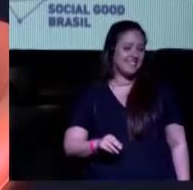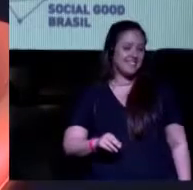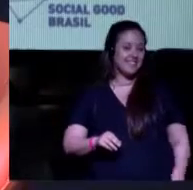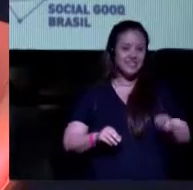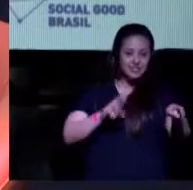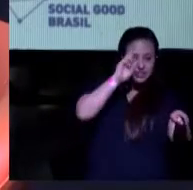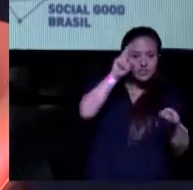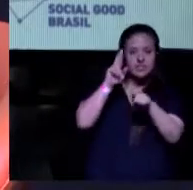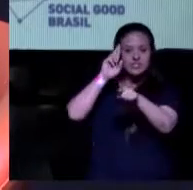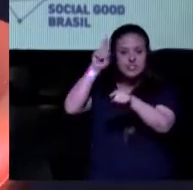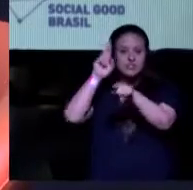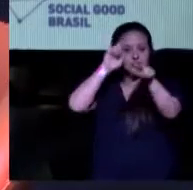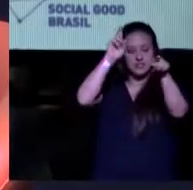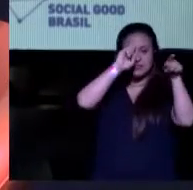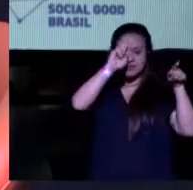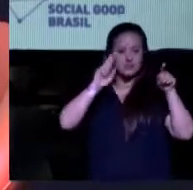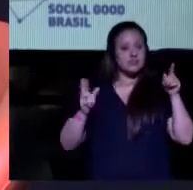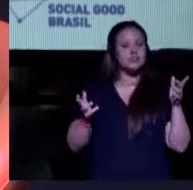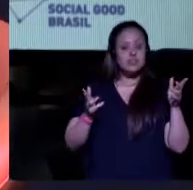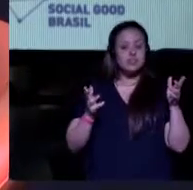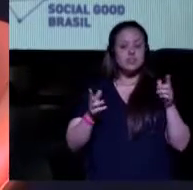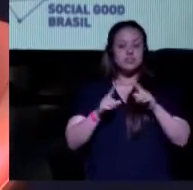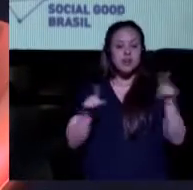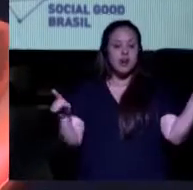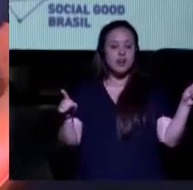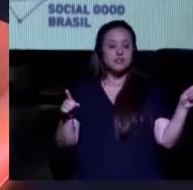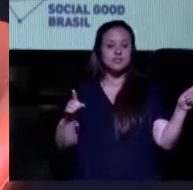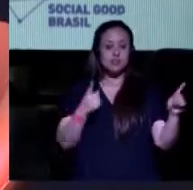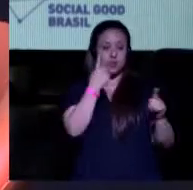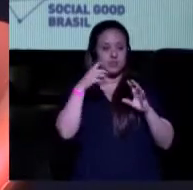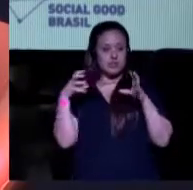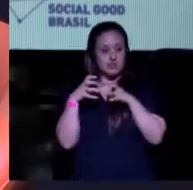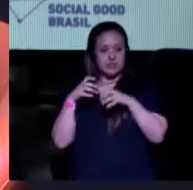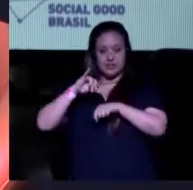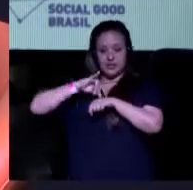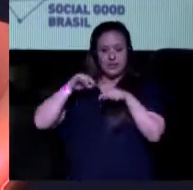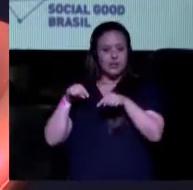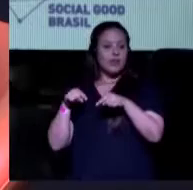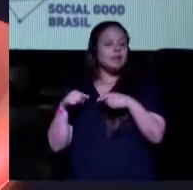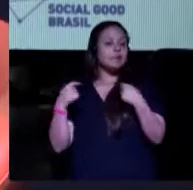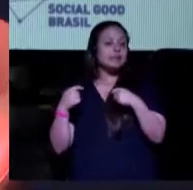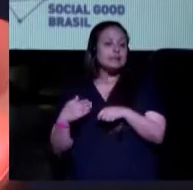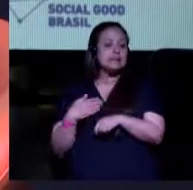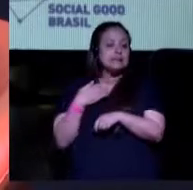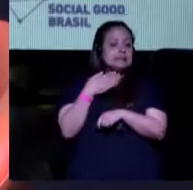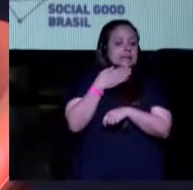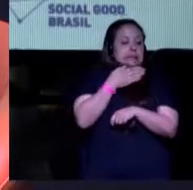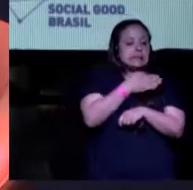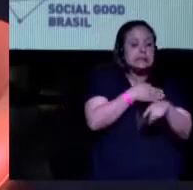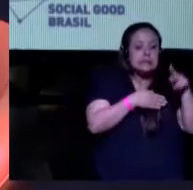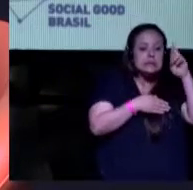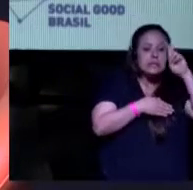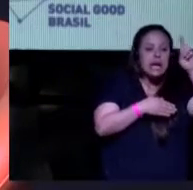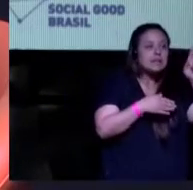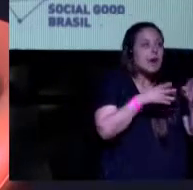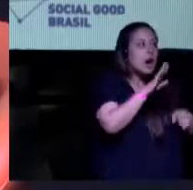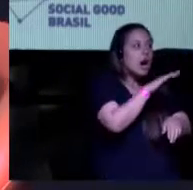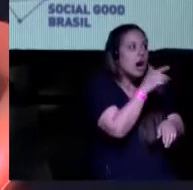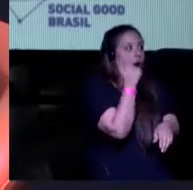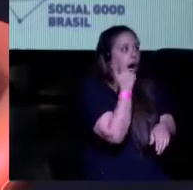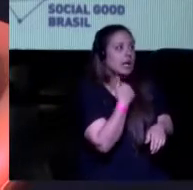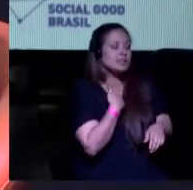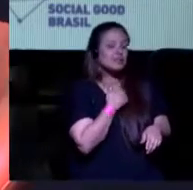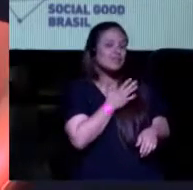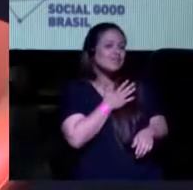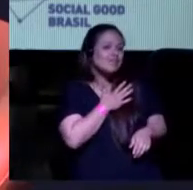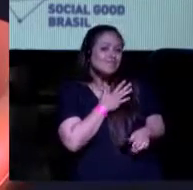dizer que ora não está do meu agrado eu acho que ele entre a empresa coisas que precisam ser mudados em uma organização descentralizada isso